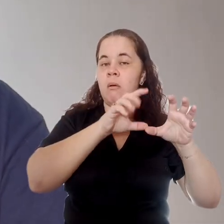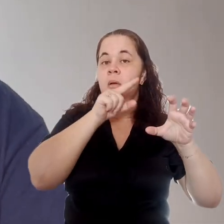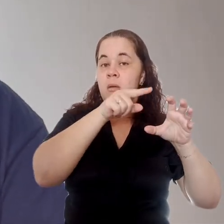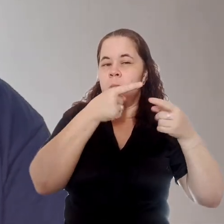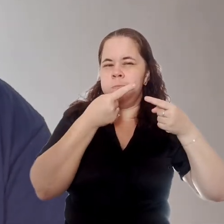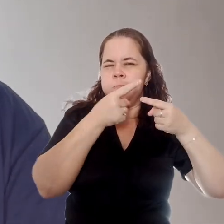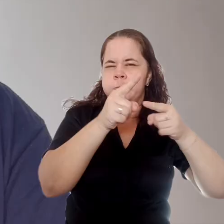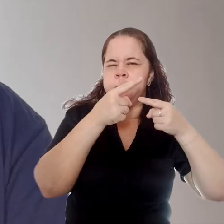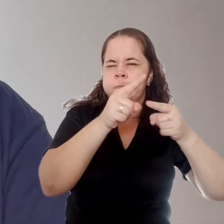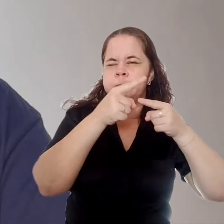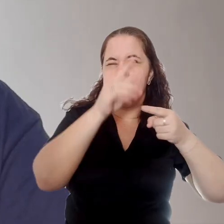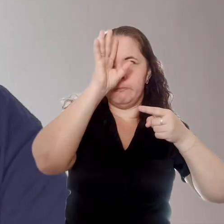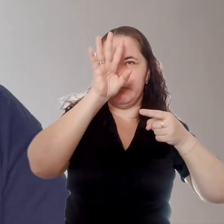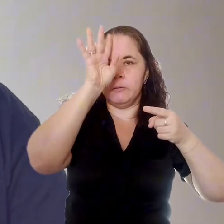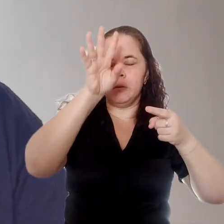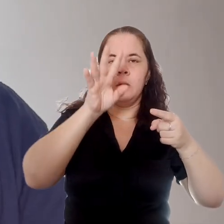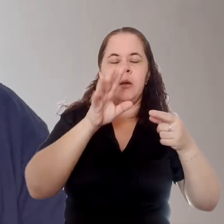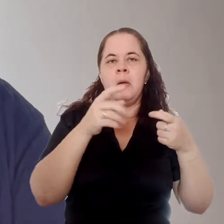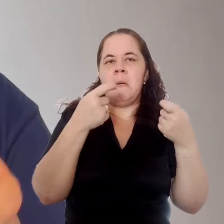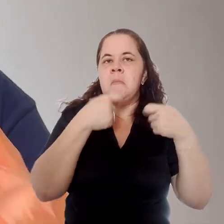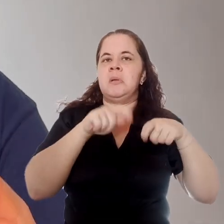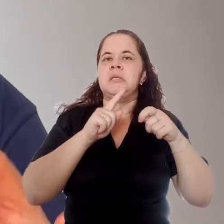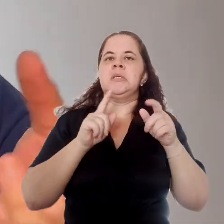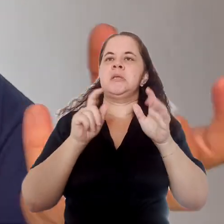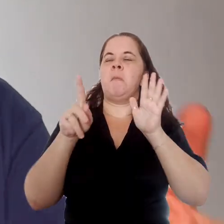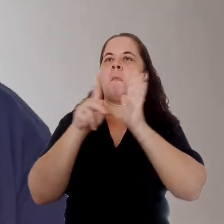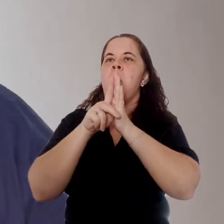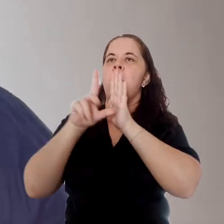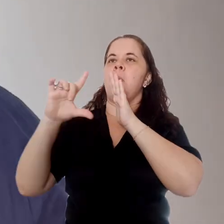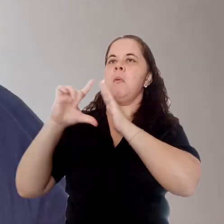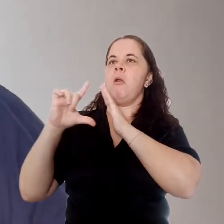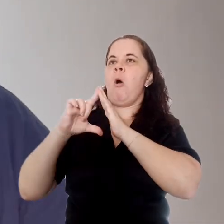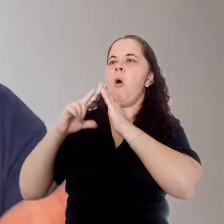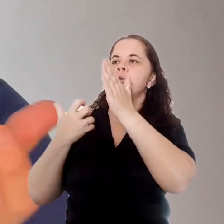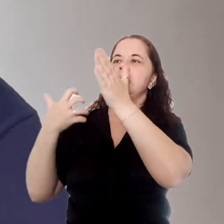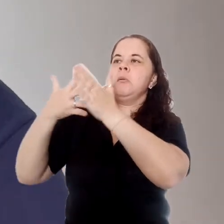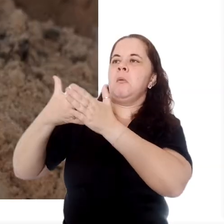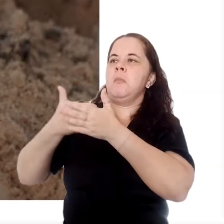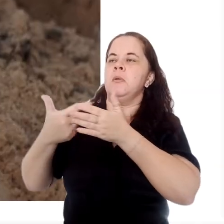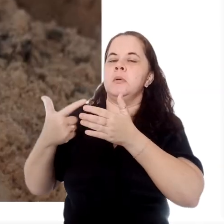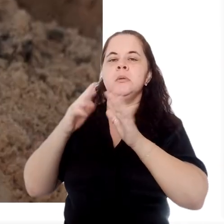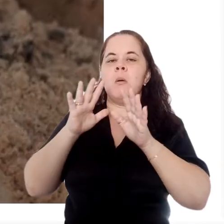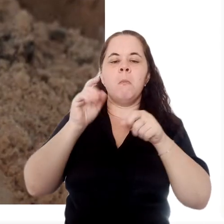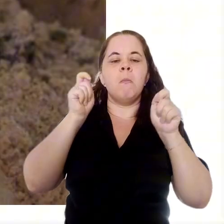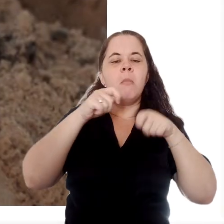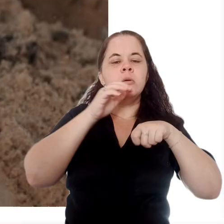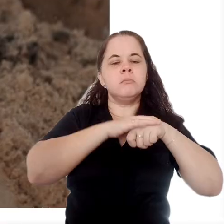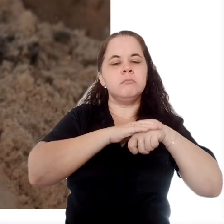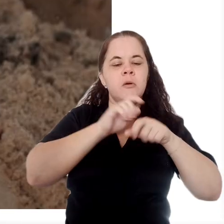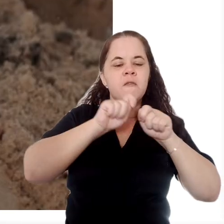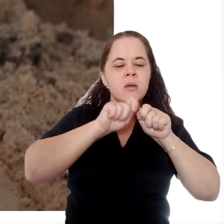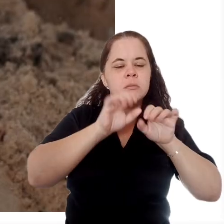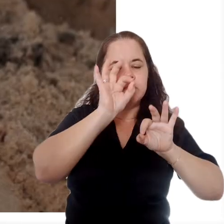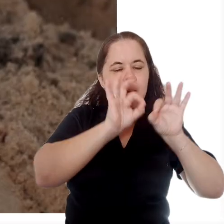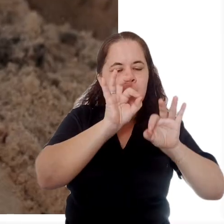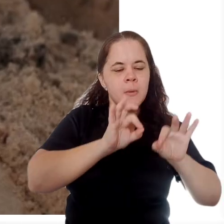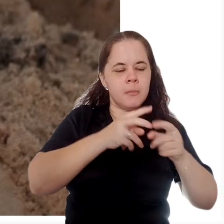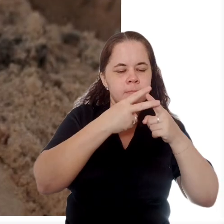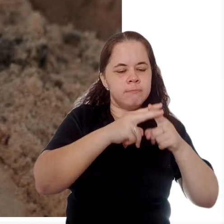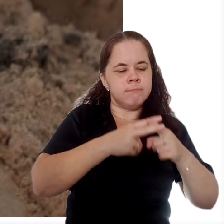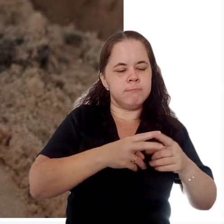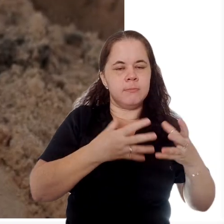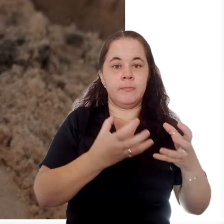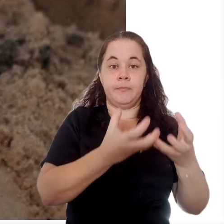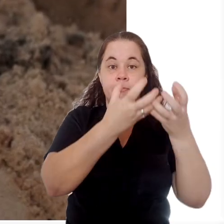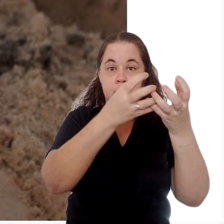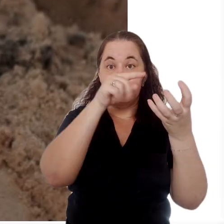imaginação. Não precisa ser propriamente fabricado industrialmente, pode ser feito artesanalmente, com uma finalidade. Esse